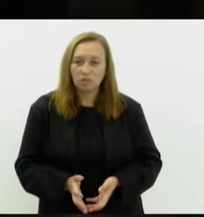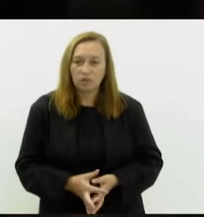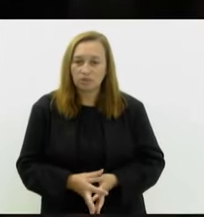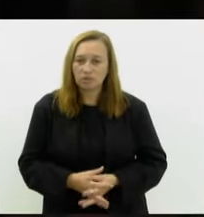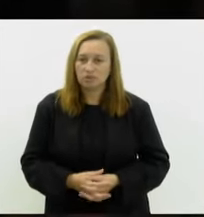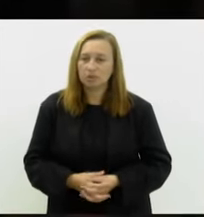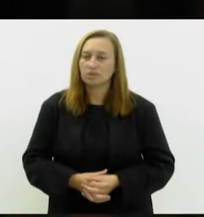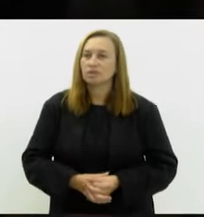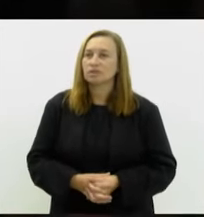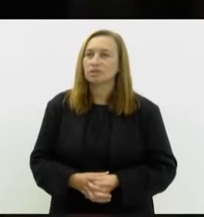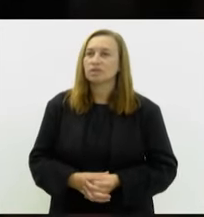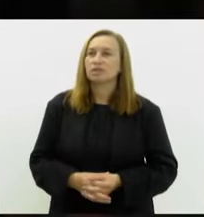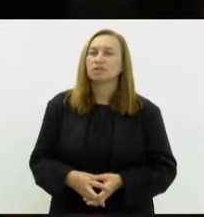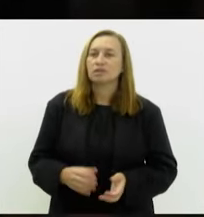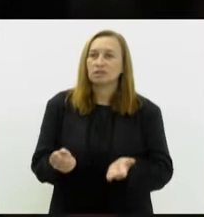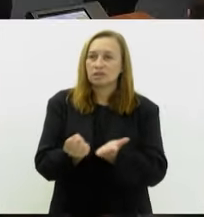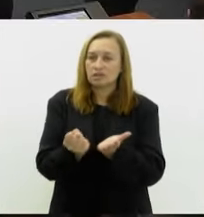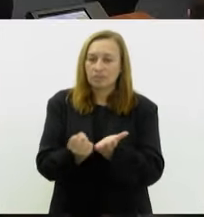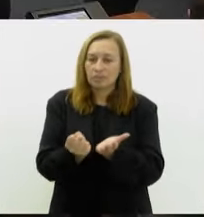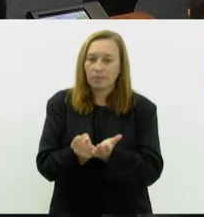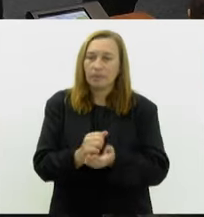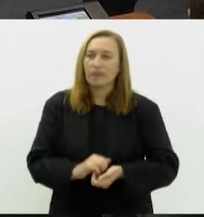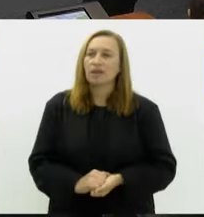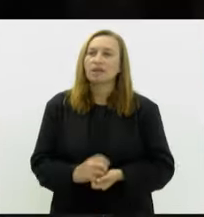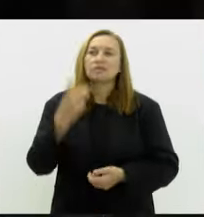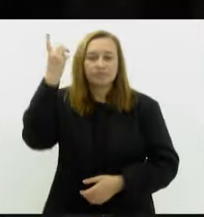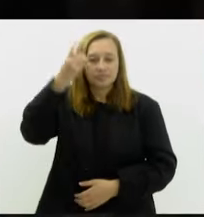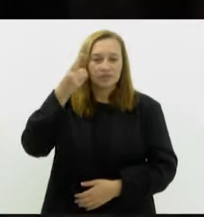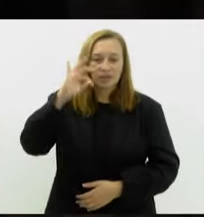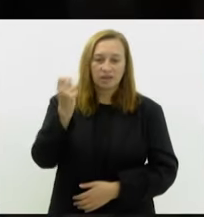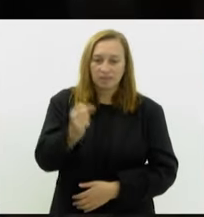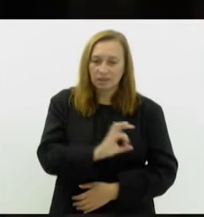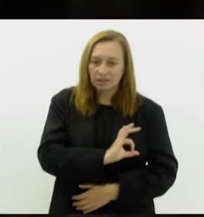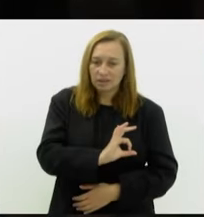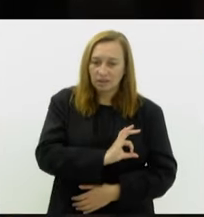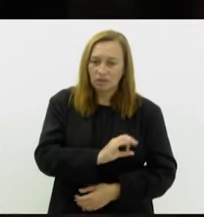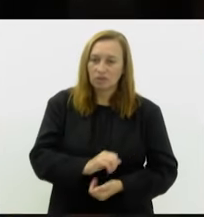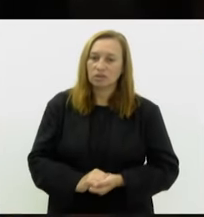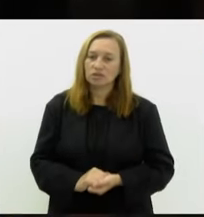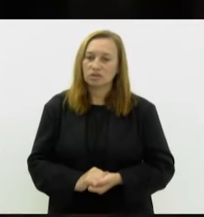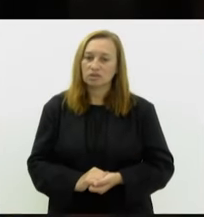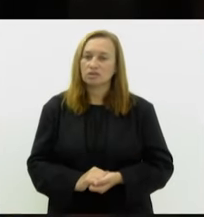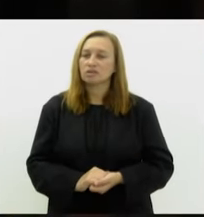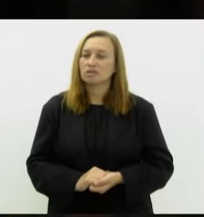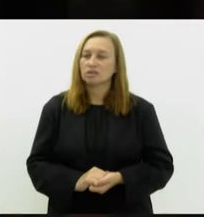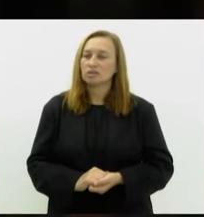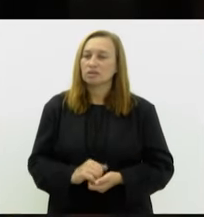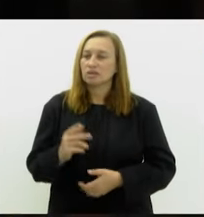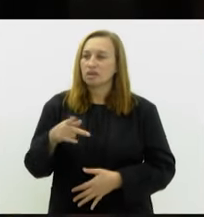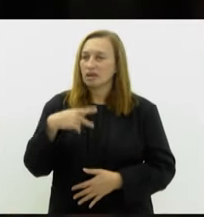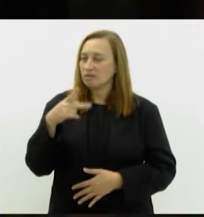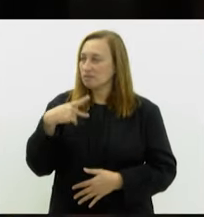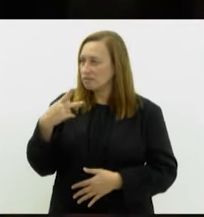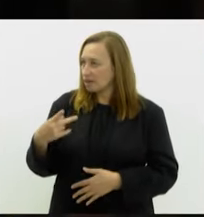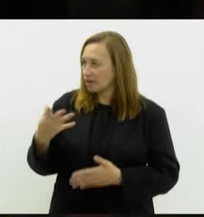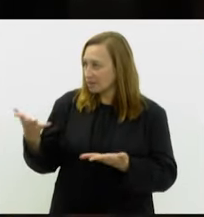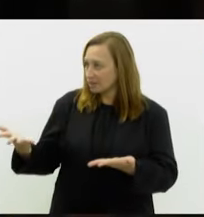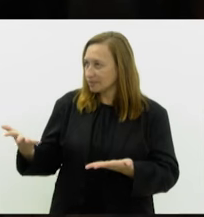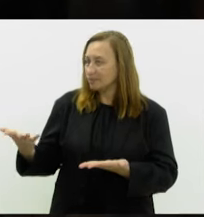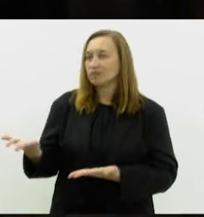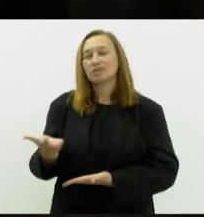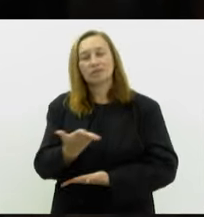Samuel Malafaia. Primeiras damas. Deputada Marta Rocha, concedida aí a fala de forma muito cortês do nosso